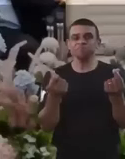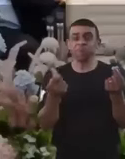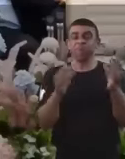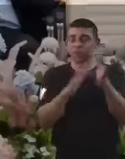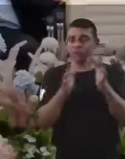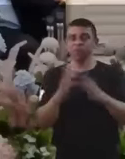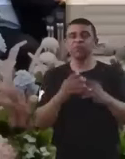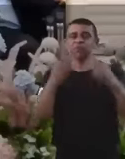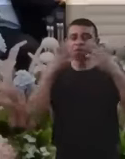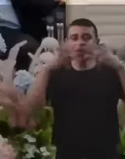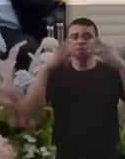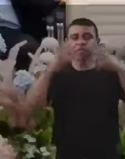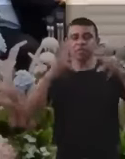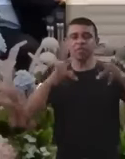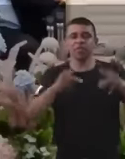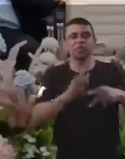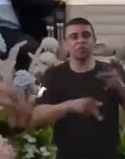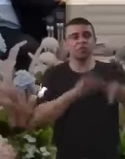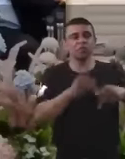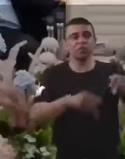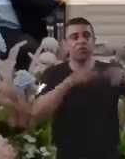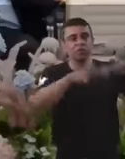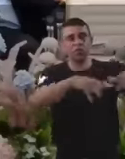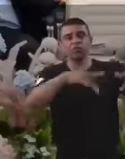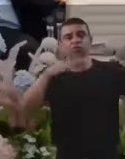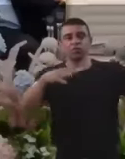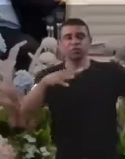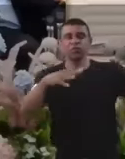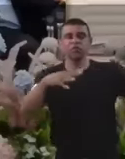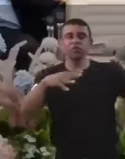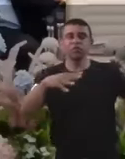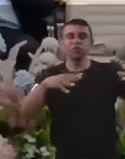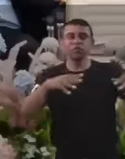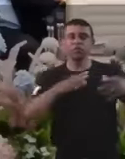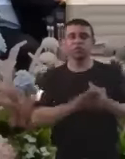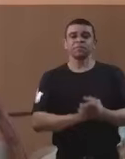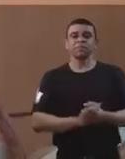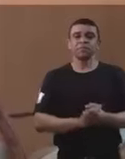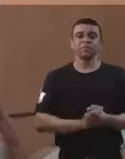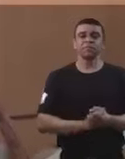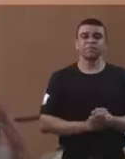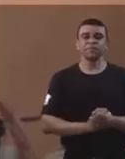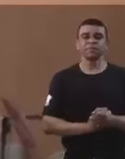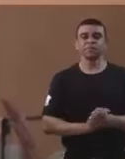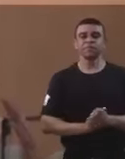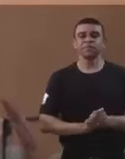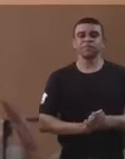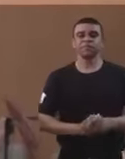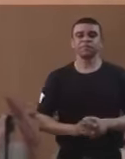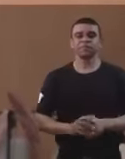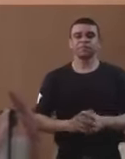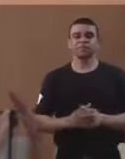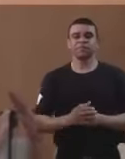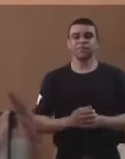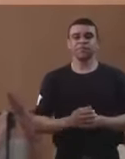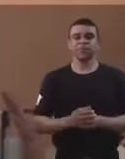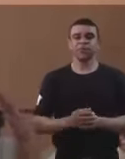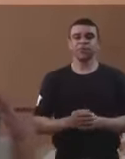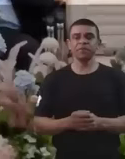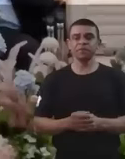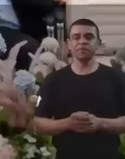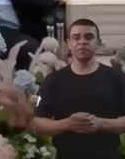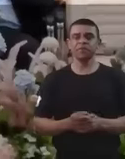e de repente ele se intromete. Primeiro ponto da nossa mensagem que começa agora. Primeiro, inimigos da